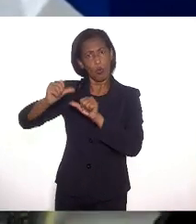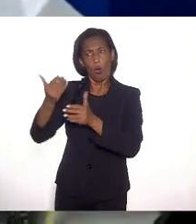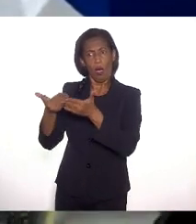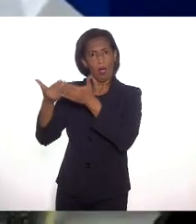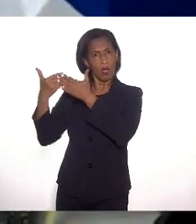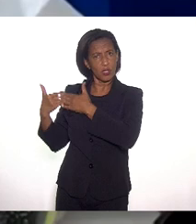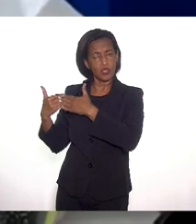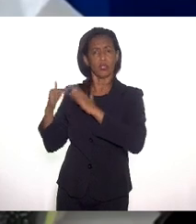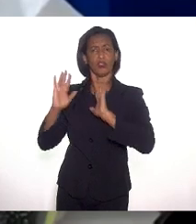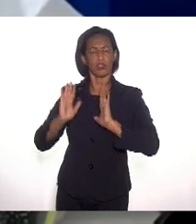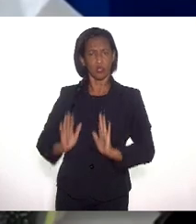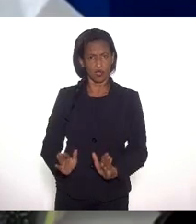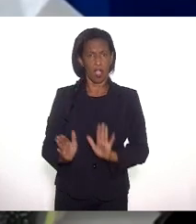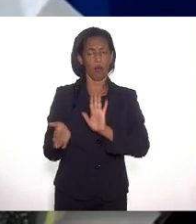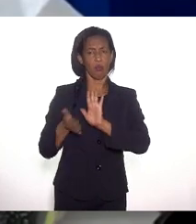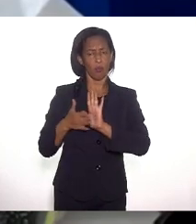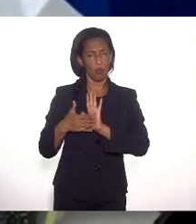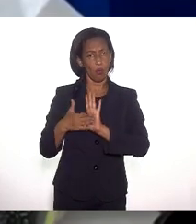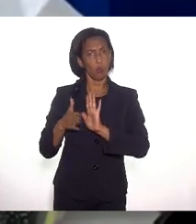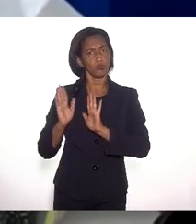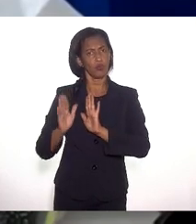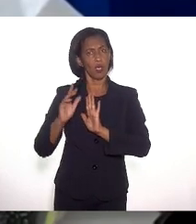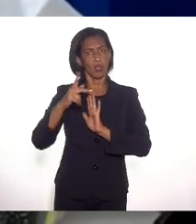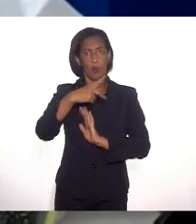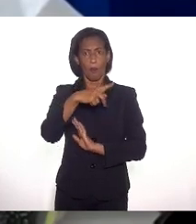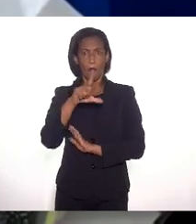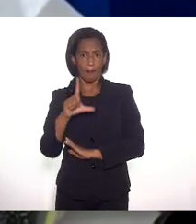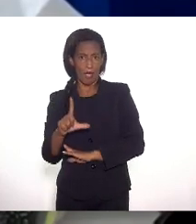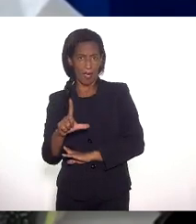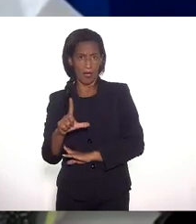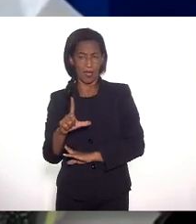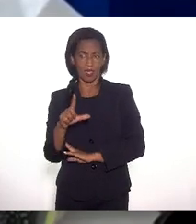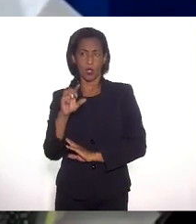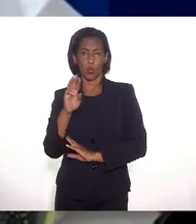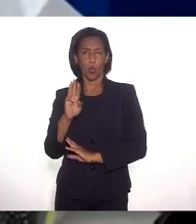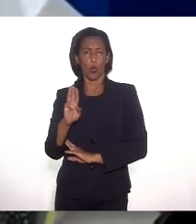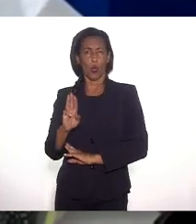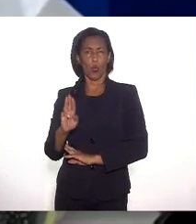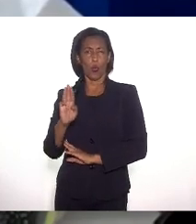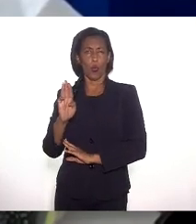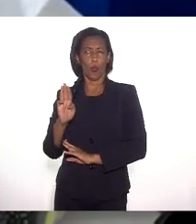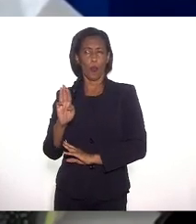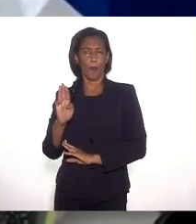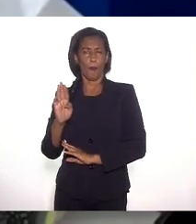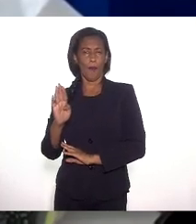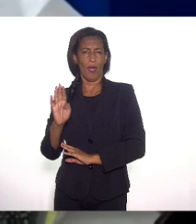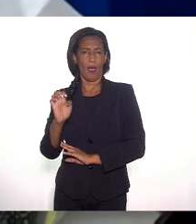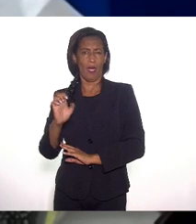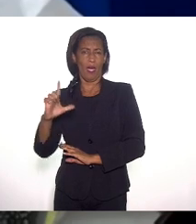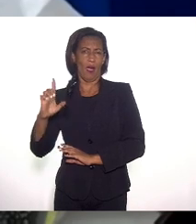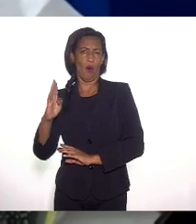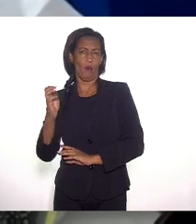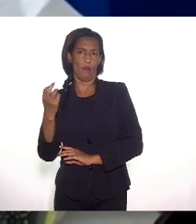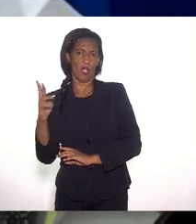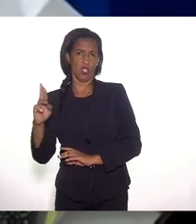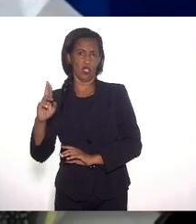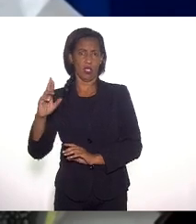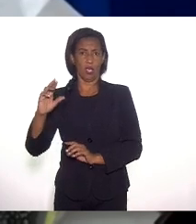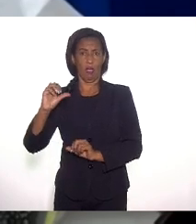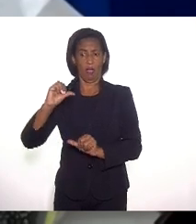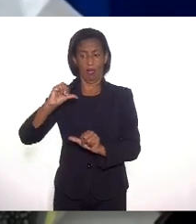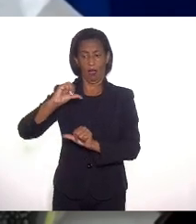que o Elbert propõe. Então, o PL do Elbert, 1403/2019, é um projeto que propõe